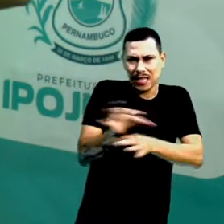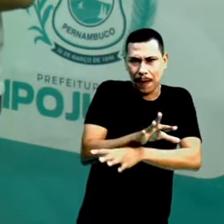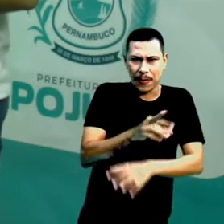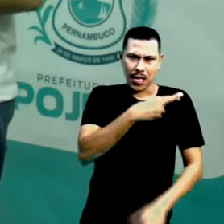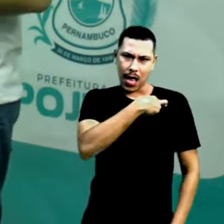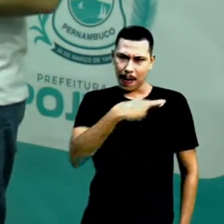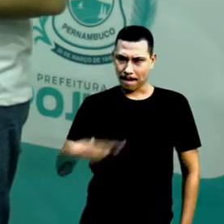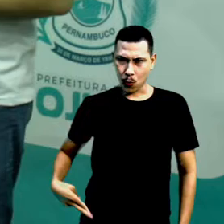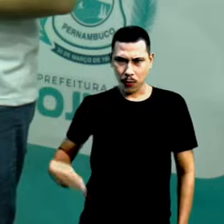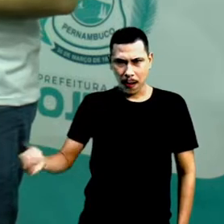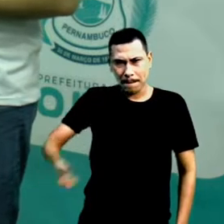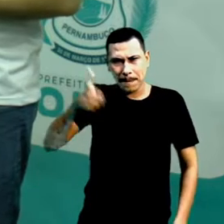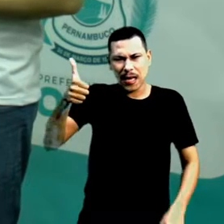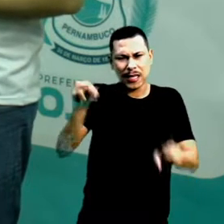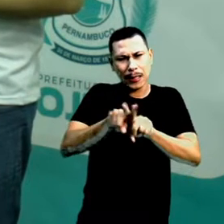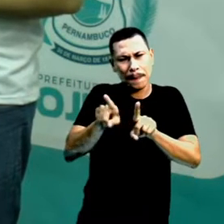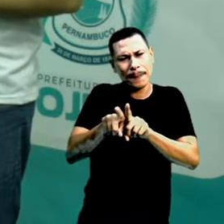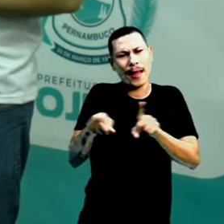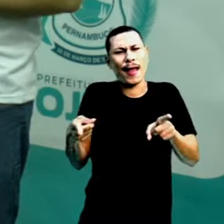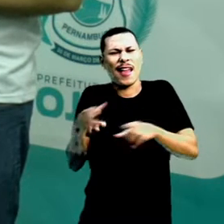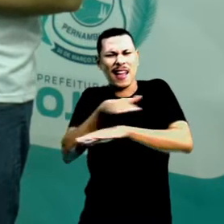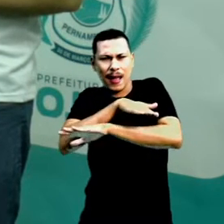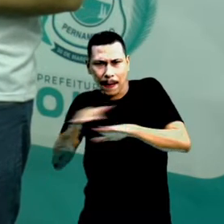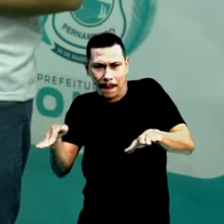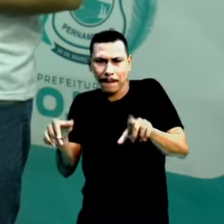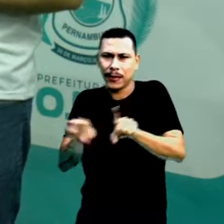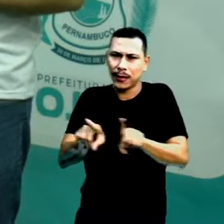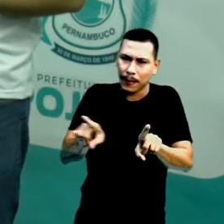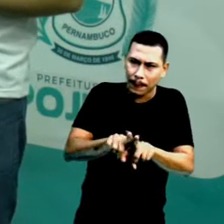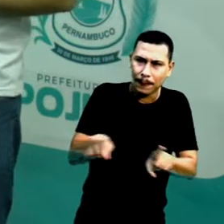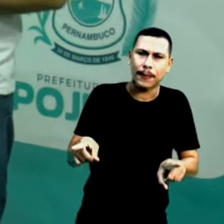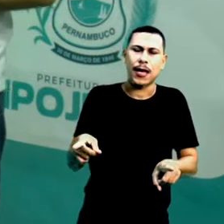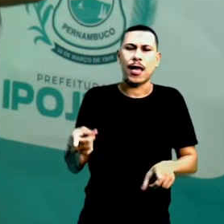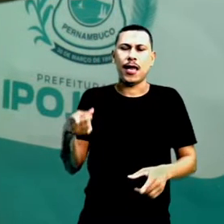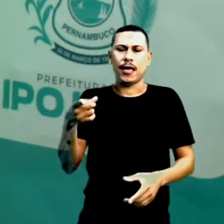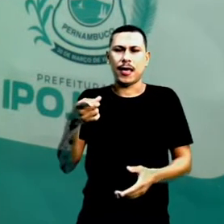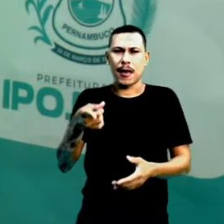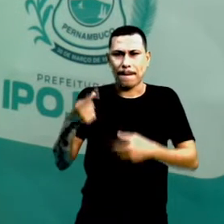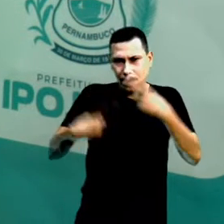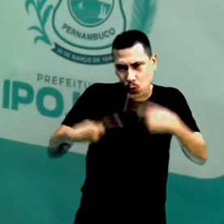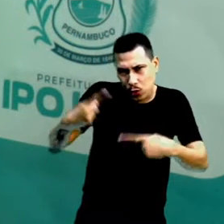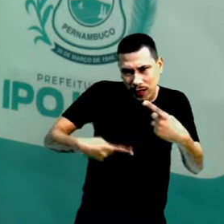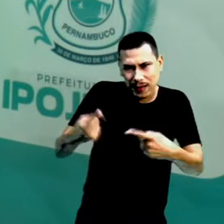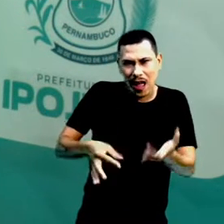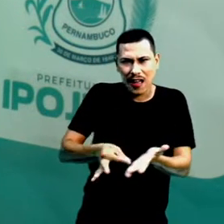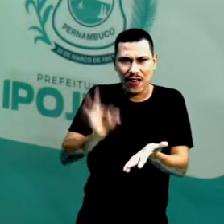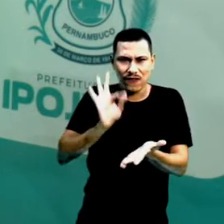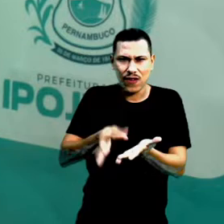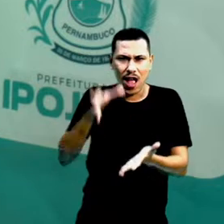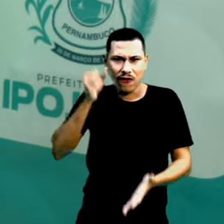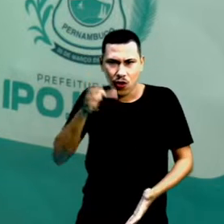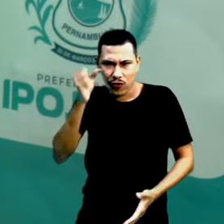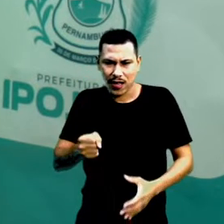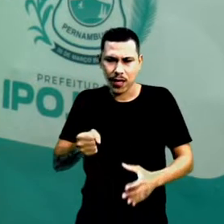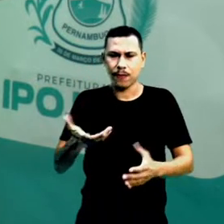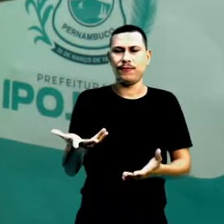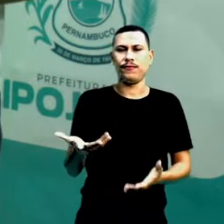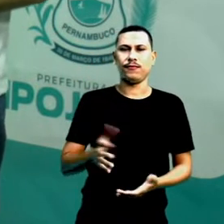com leite, tá certo? A principal característica do governo de Getúlio Vargas vai ser o que nós chamamos